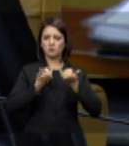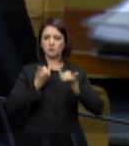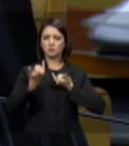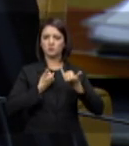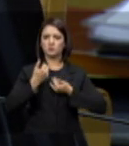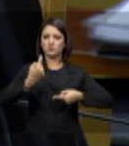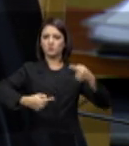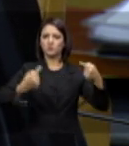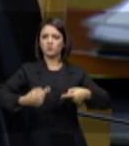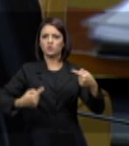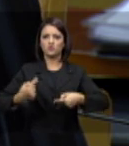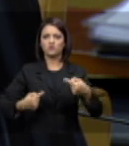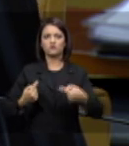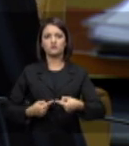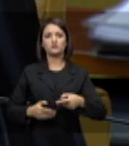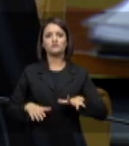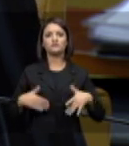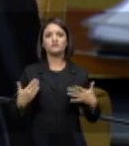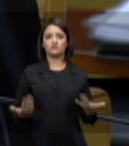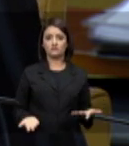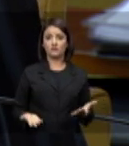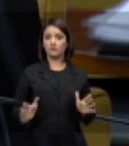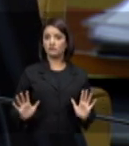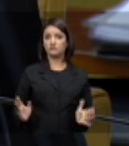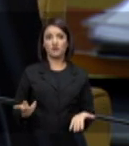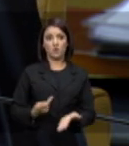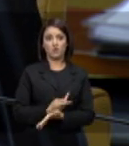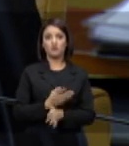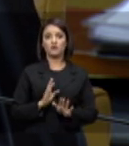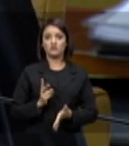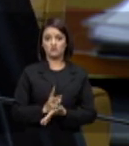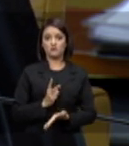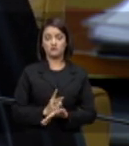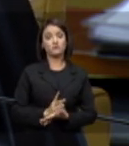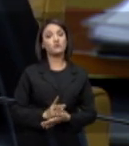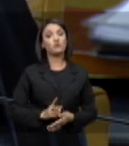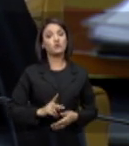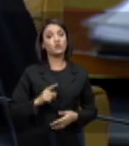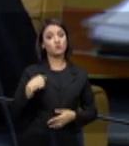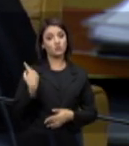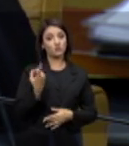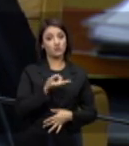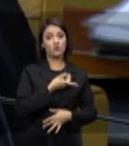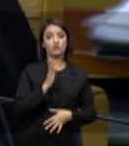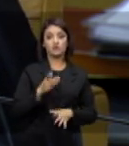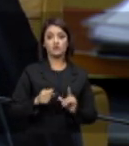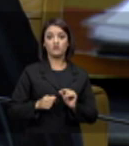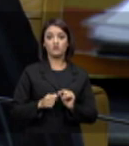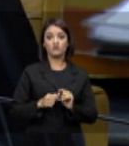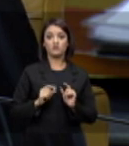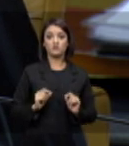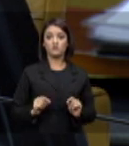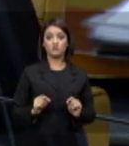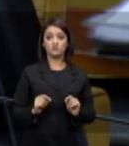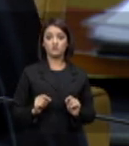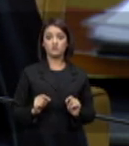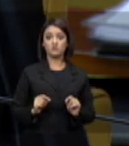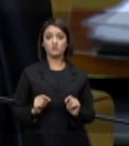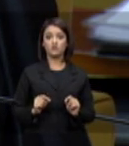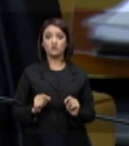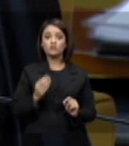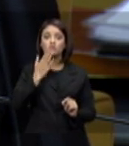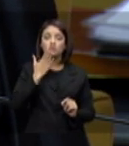o e isto acaba por ocorrer nosso é claro que fizemos um tipo de amarração